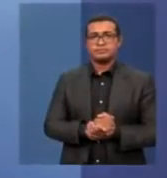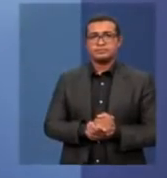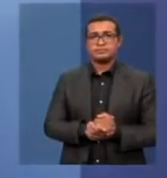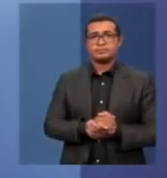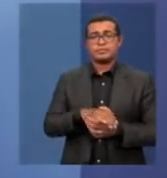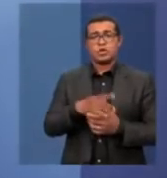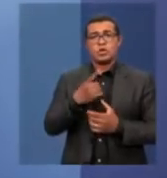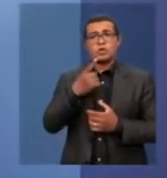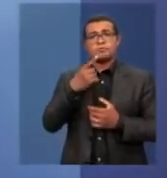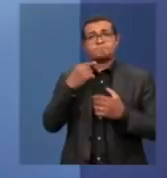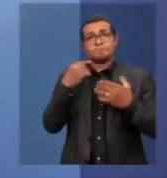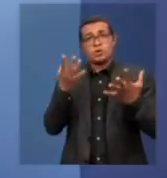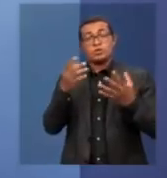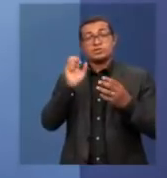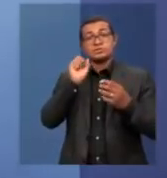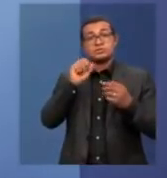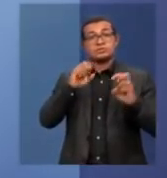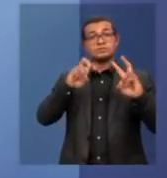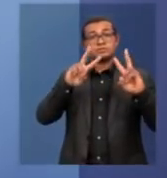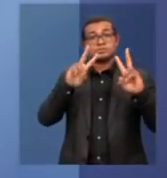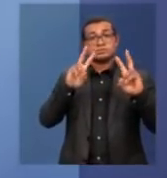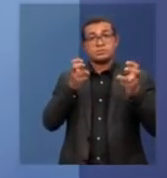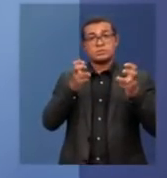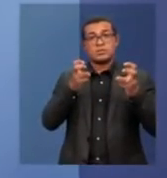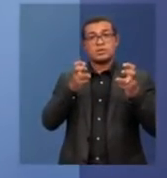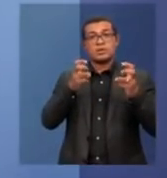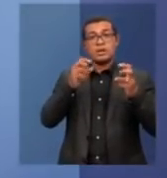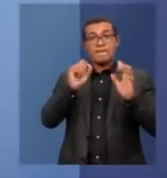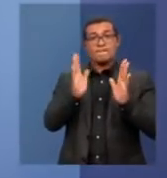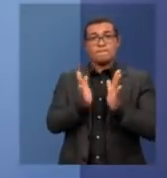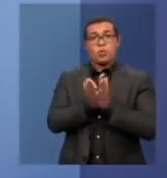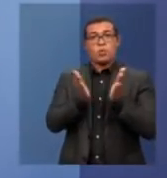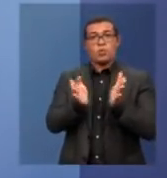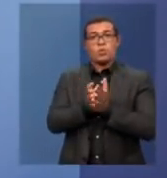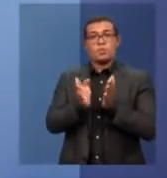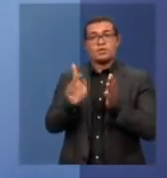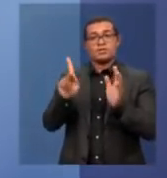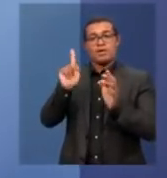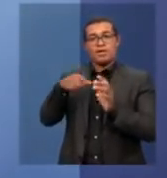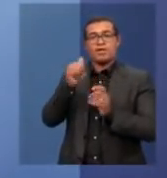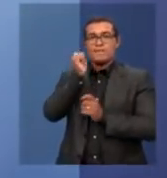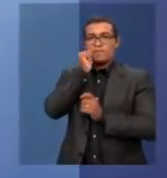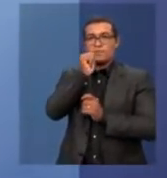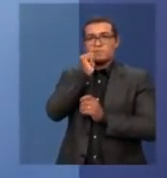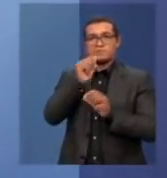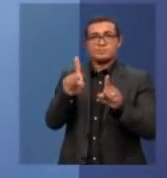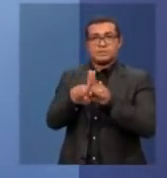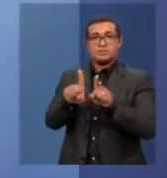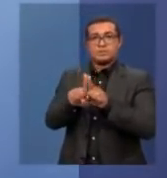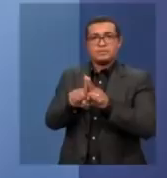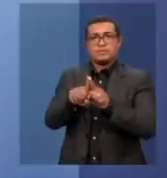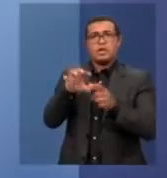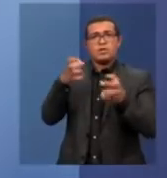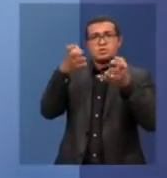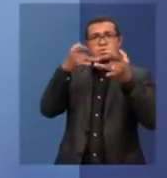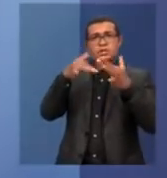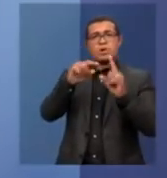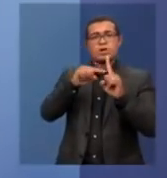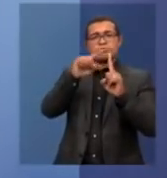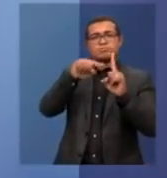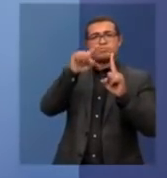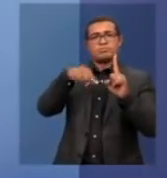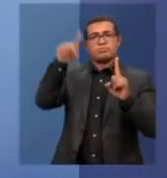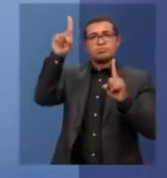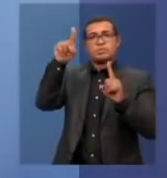só quando nós falamos sobre a questão da pobreza ser feminina eu citei pouco a estatística do ibge em